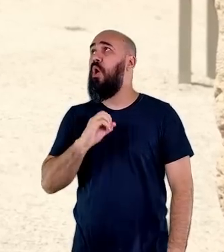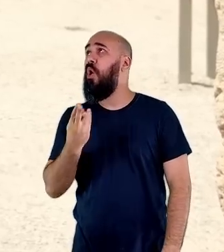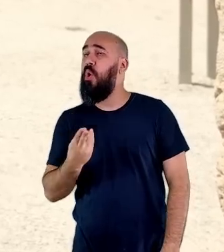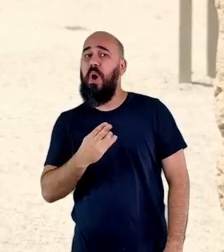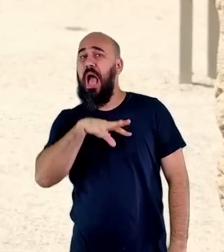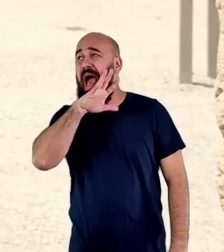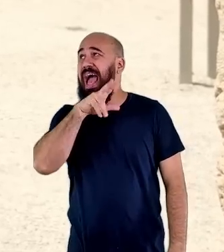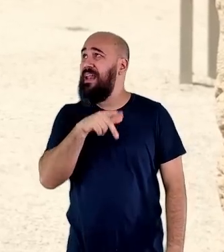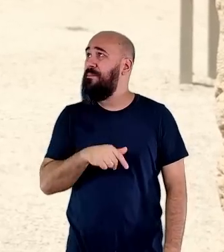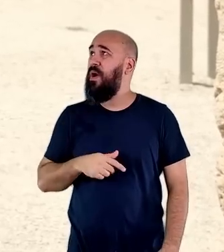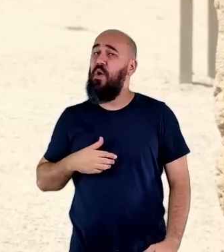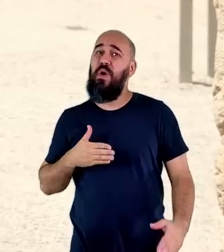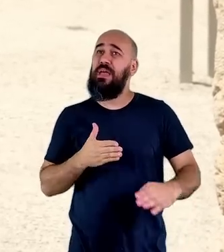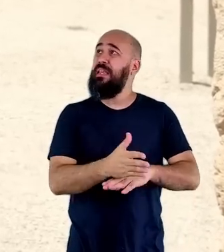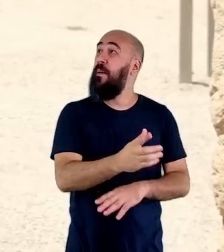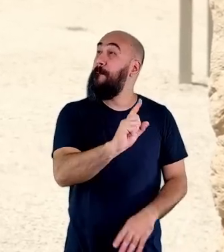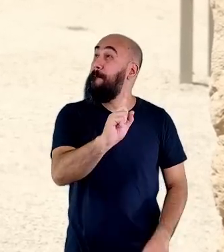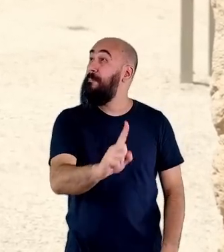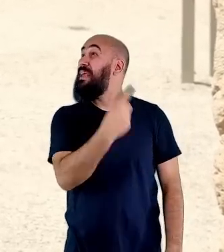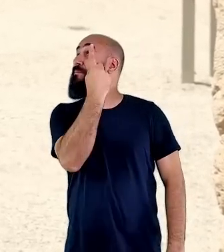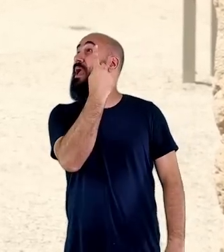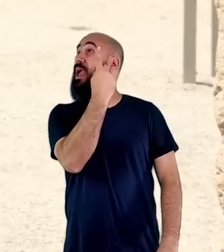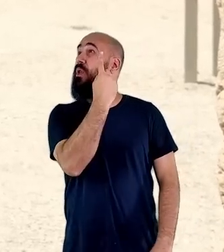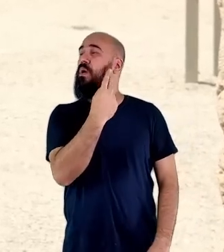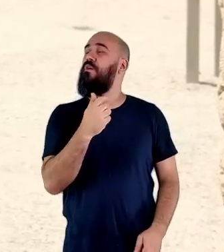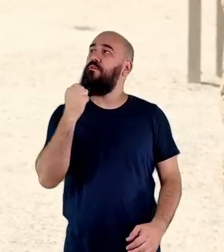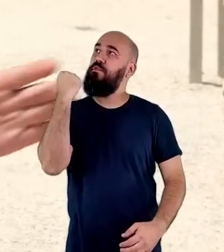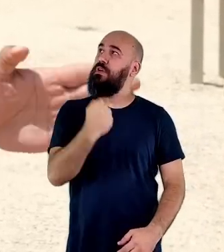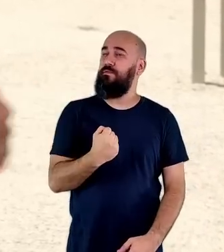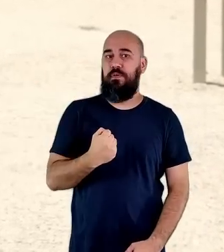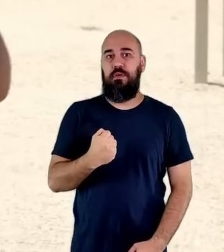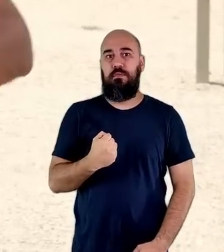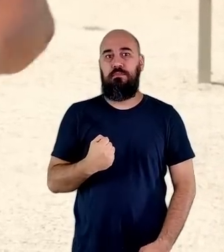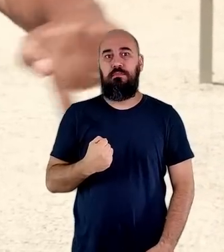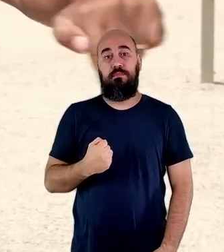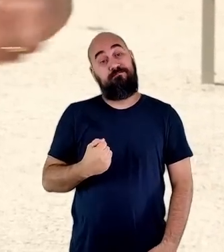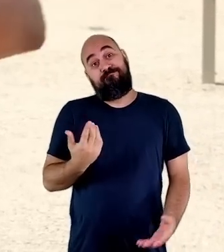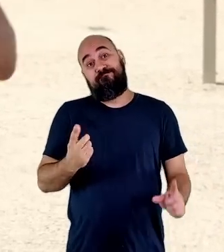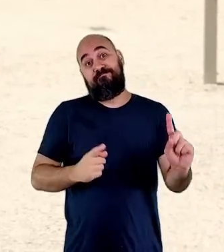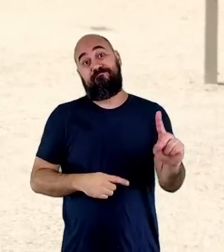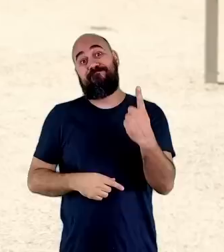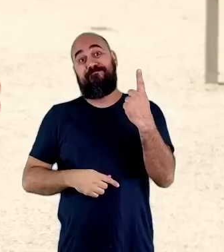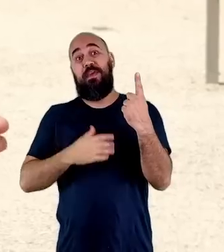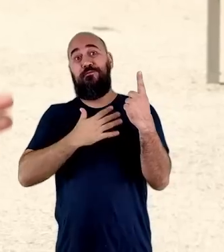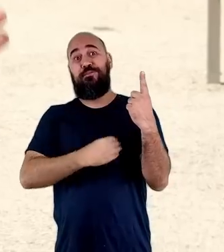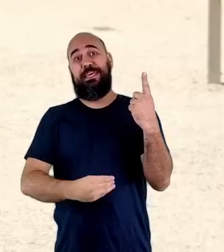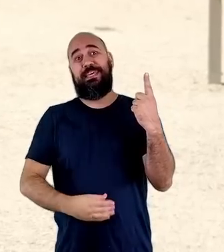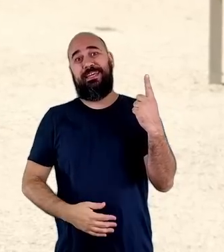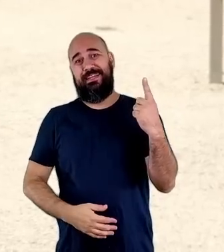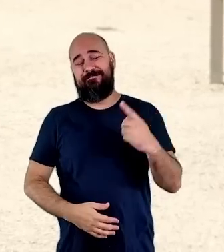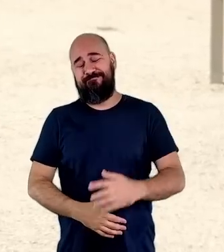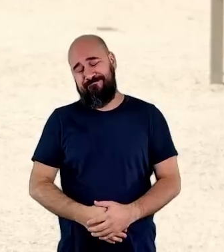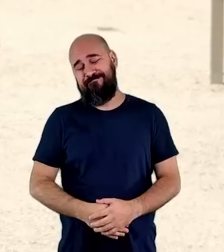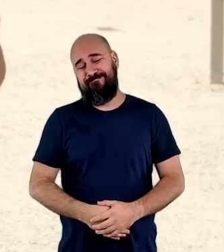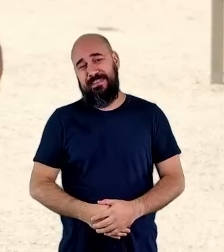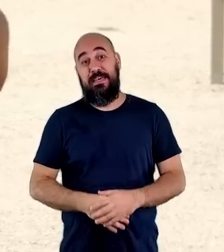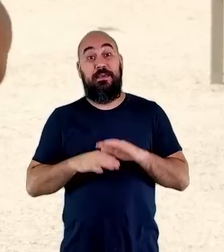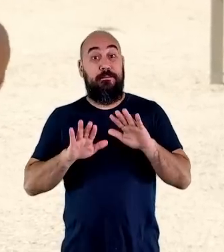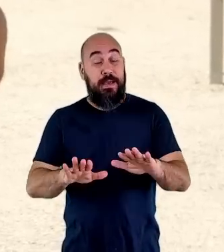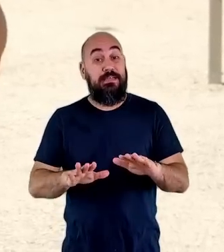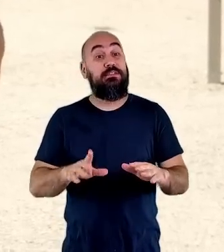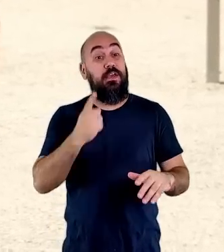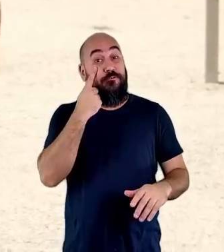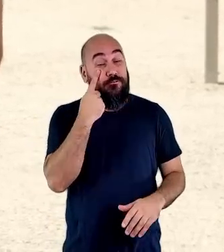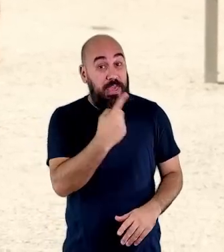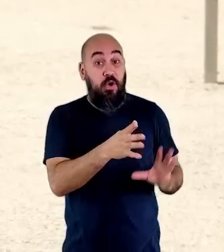a pena ser lida na Bíblia, e depois você pode refletir um pouco mais sobre ela. Mas arqueologicamente falando, você está vendo o contexto de como